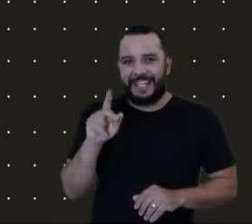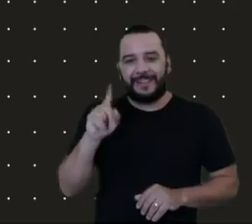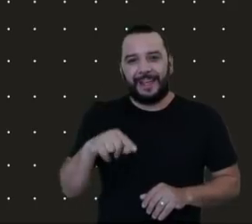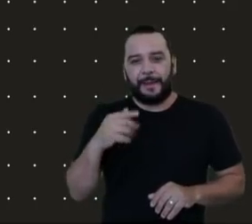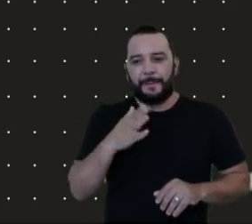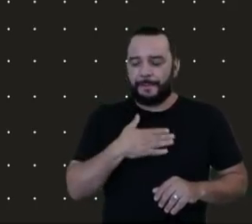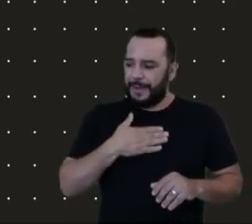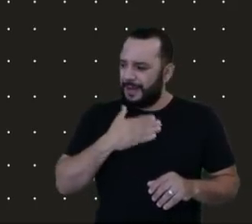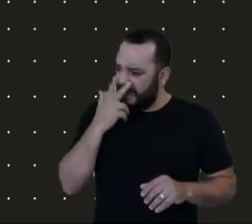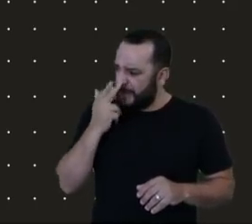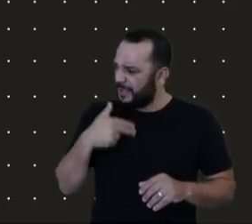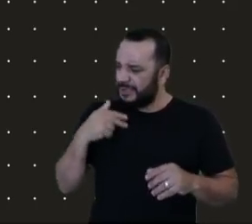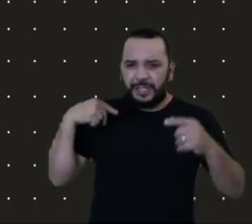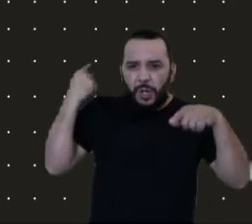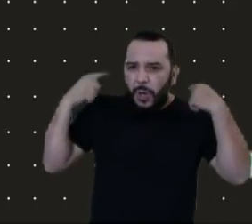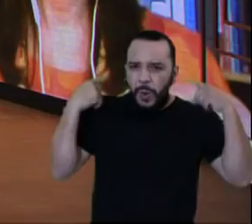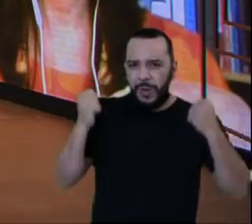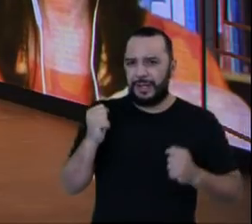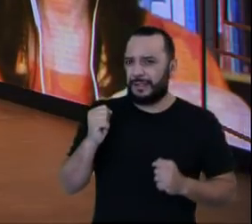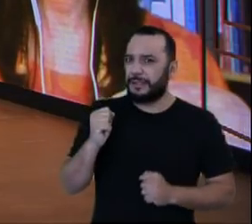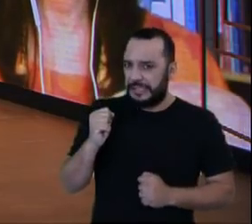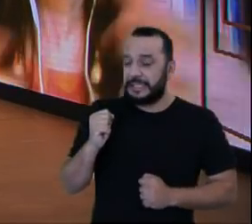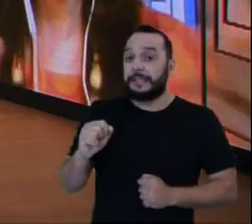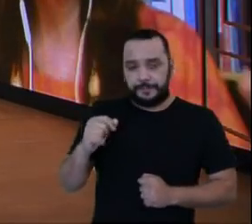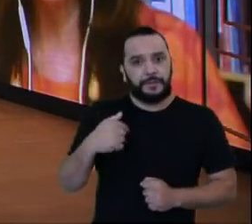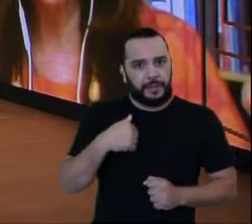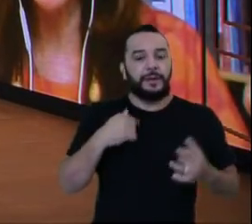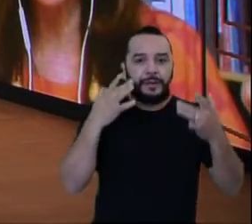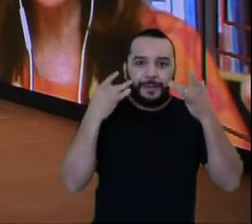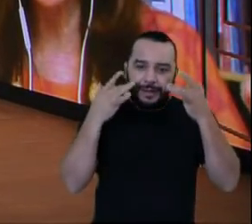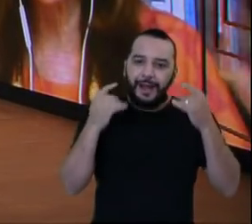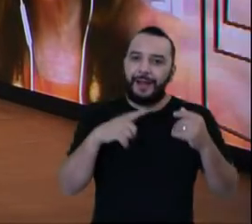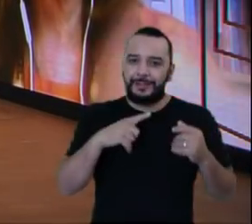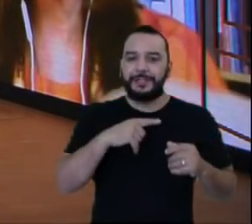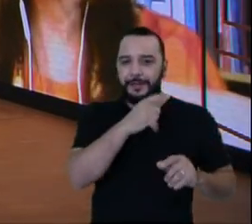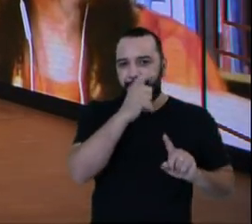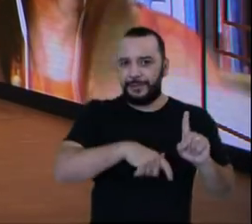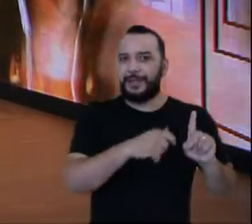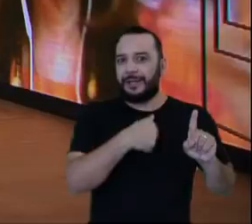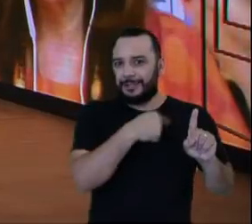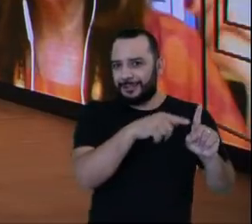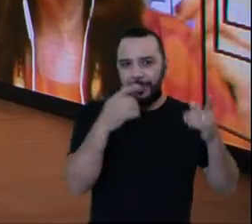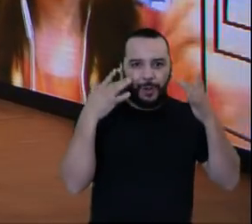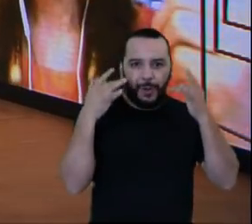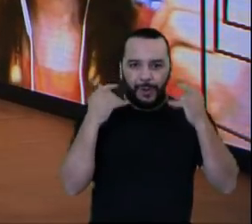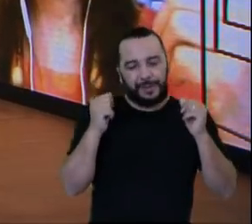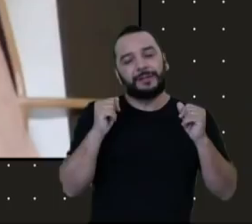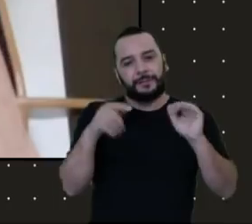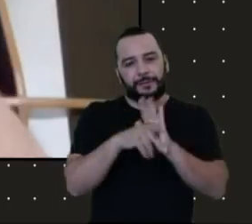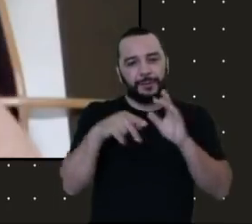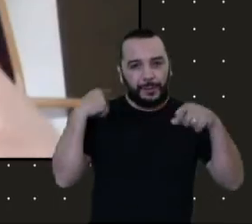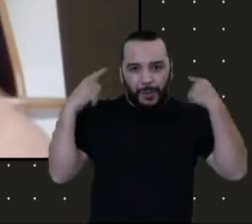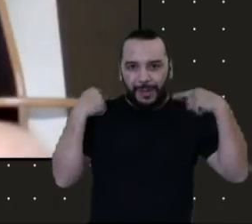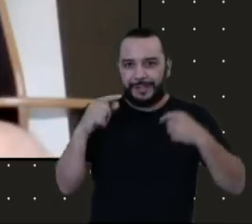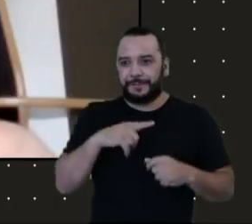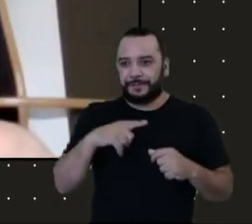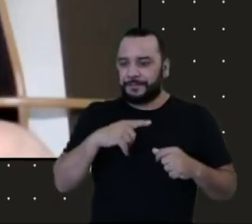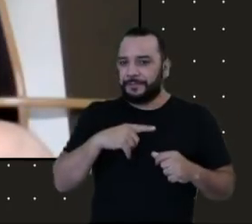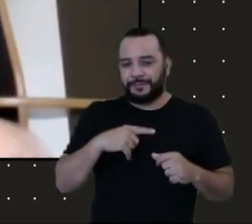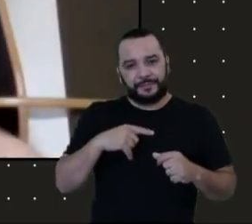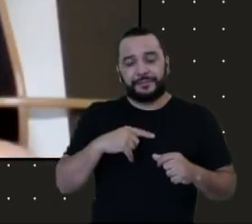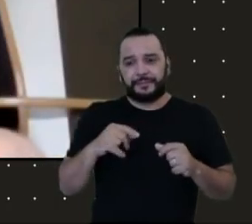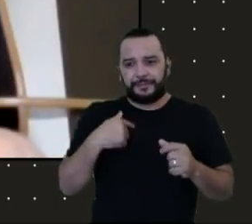novela Gênesis, esse é o último trabalho que eu fiz agora. E meu personagem tinha unhas falsas, assim, de metal,